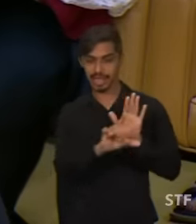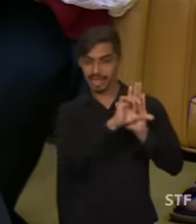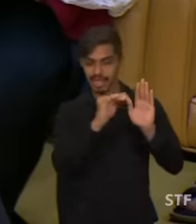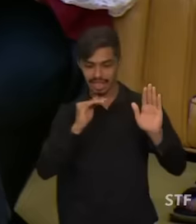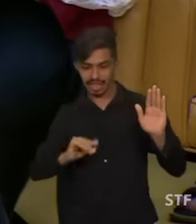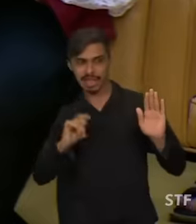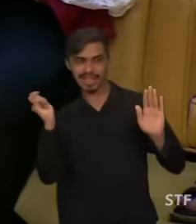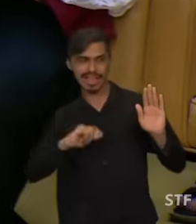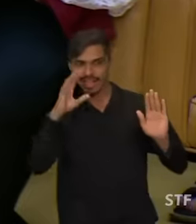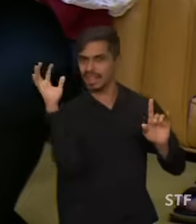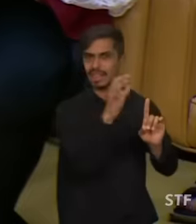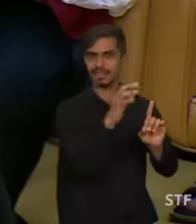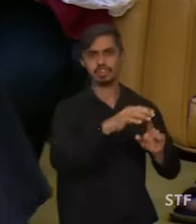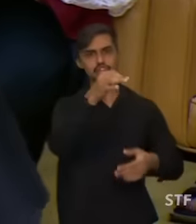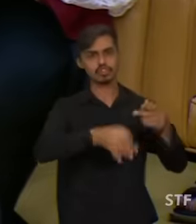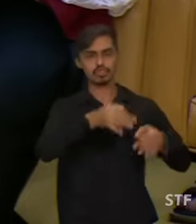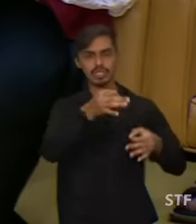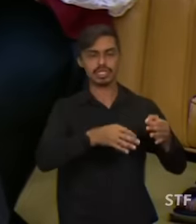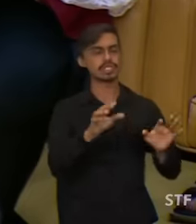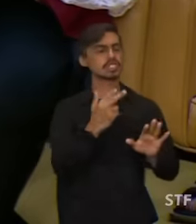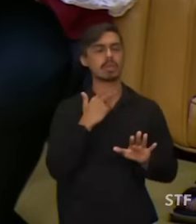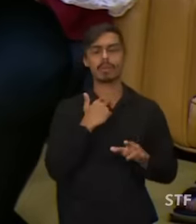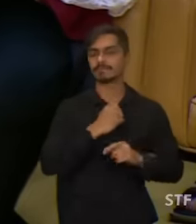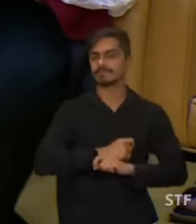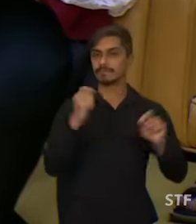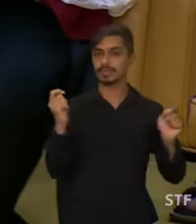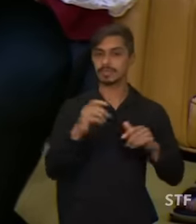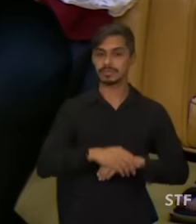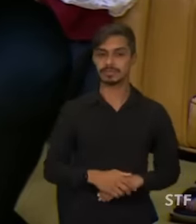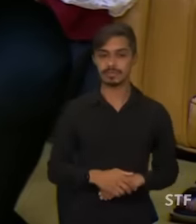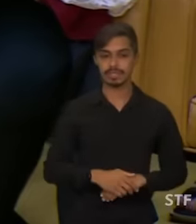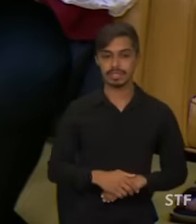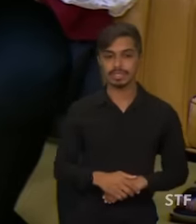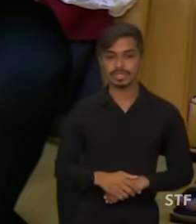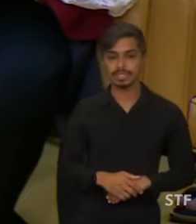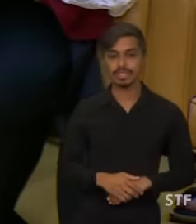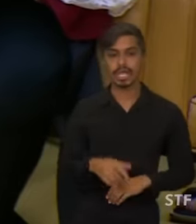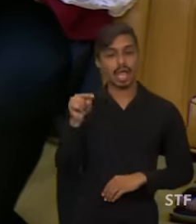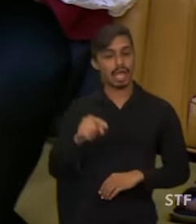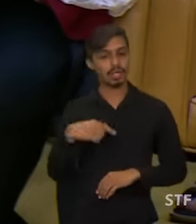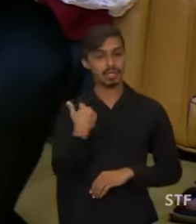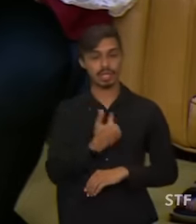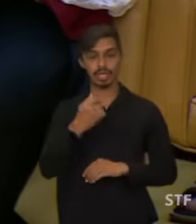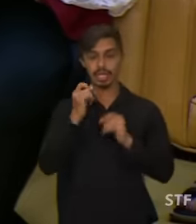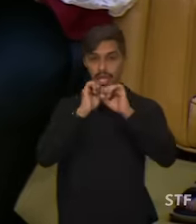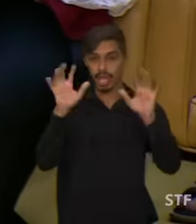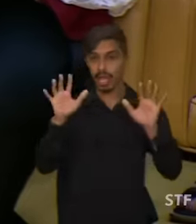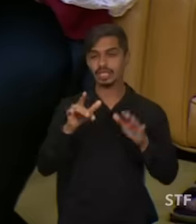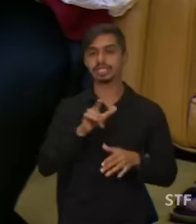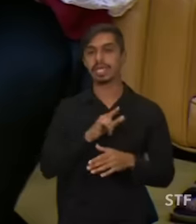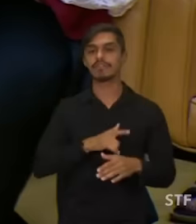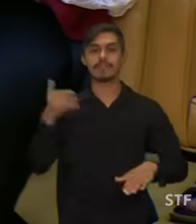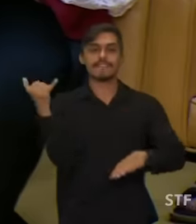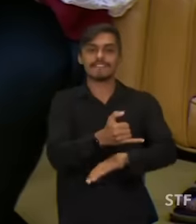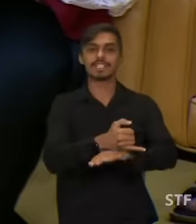ordem jurídica. Isso no direito penal seria impensável. Então, temos aí, para mim, tá bem claro que houve uma invasão de competência